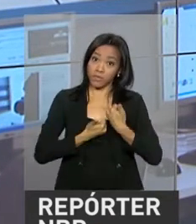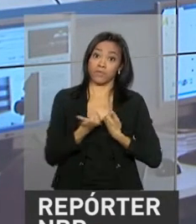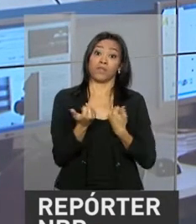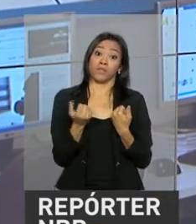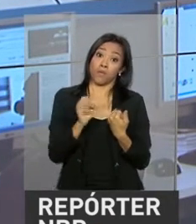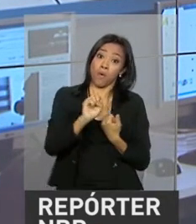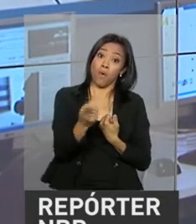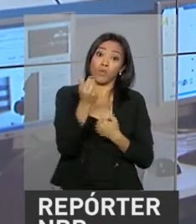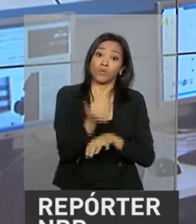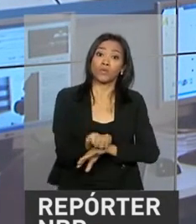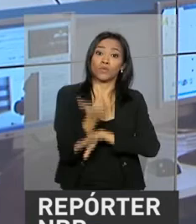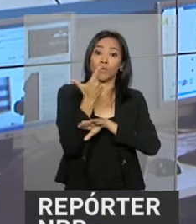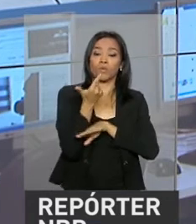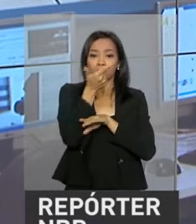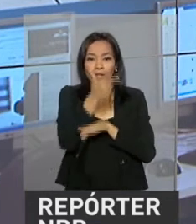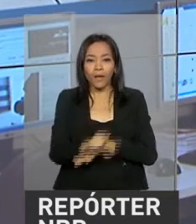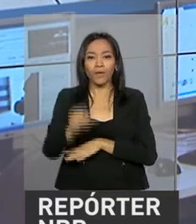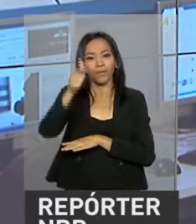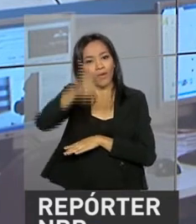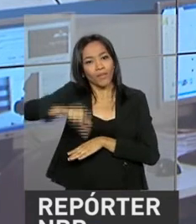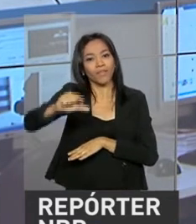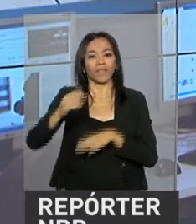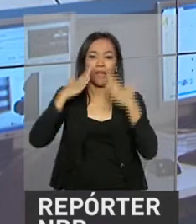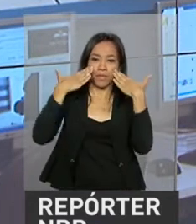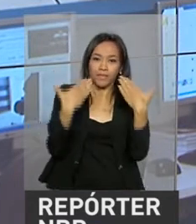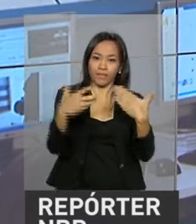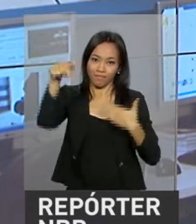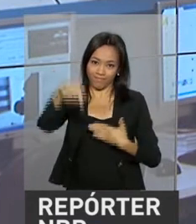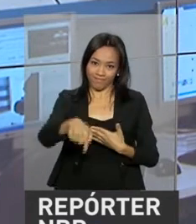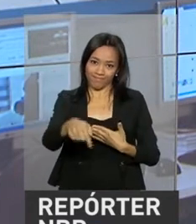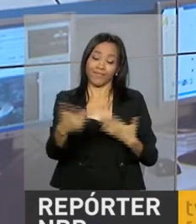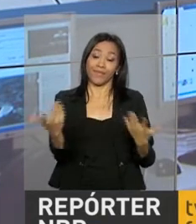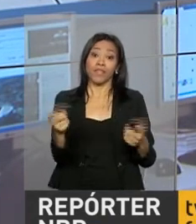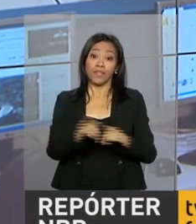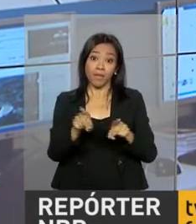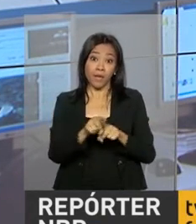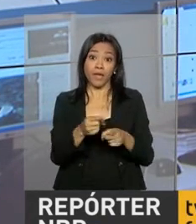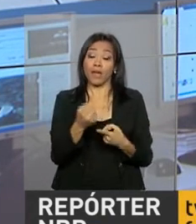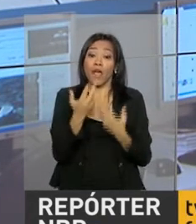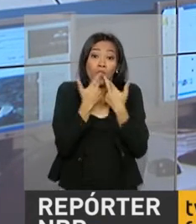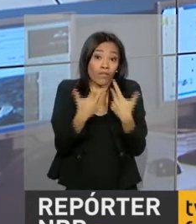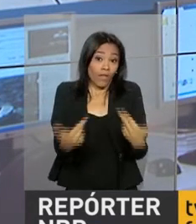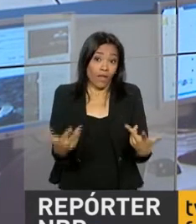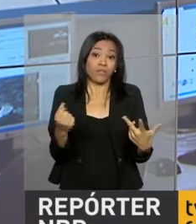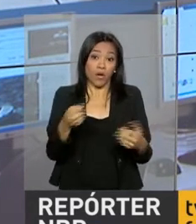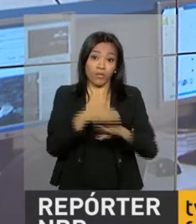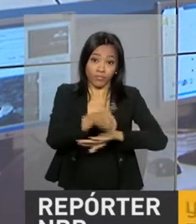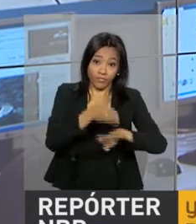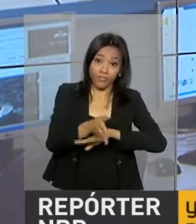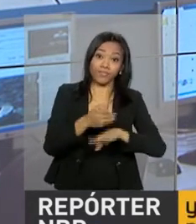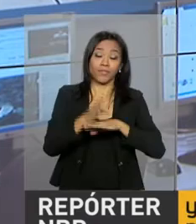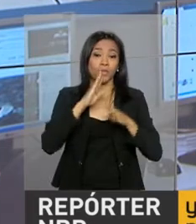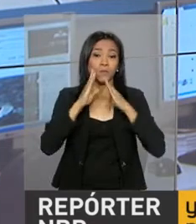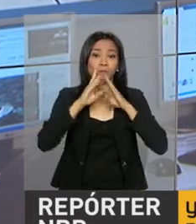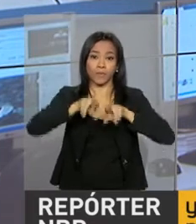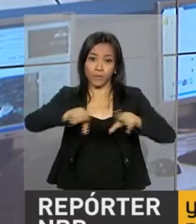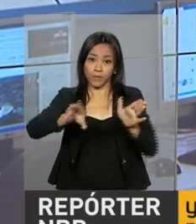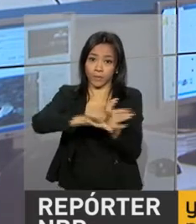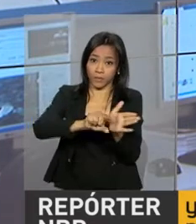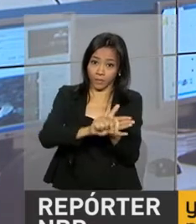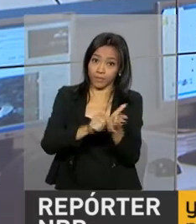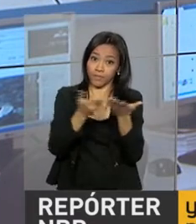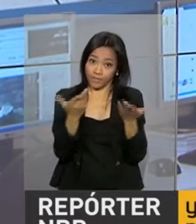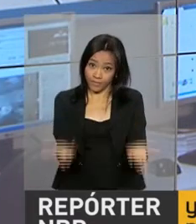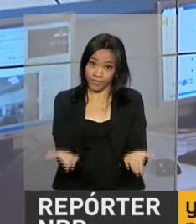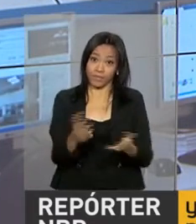ou meio-dia na próxima edição do repórter nbr acompanhe também as novidades em nossas redes sociais no twitter no facebook